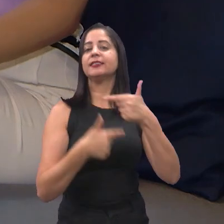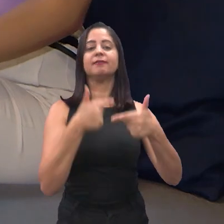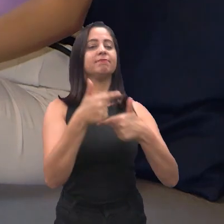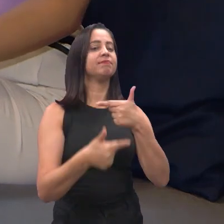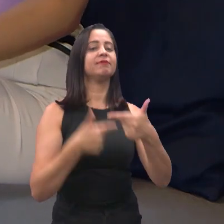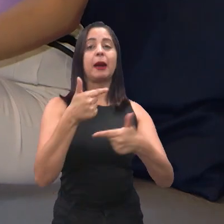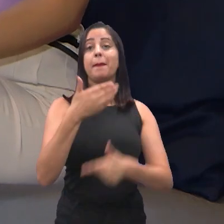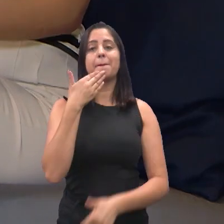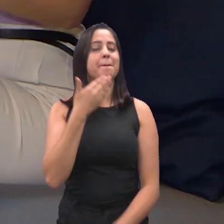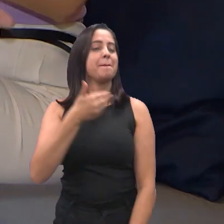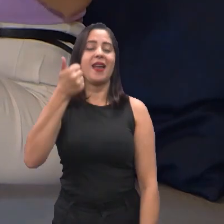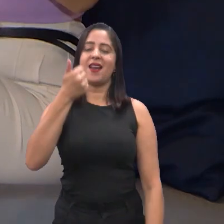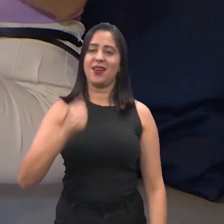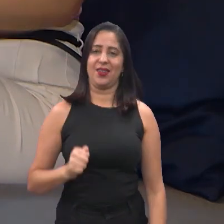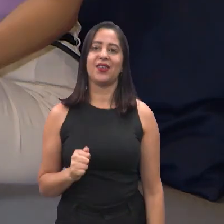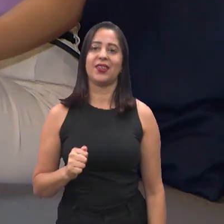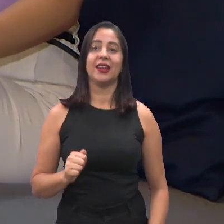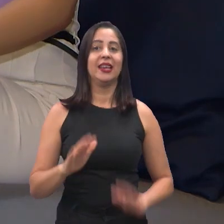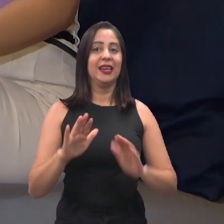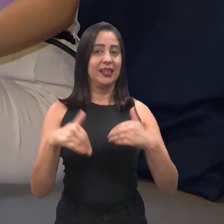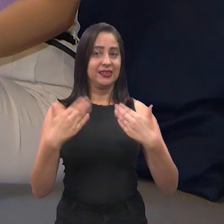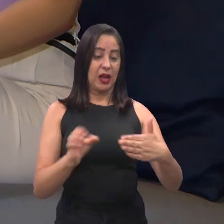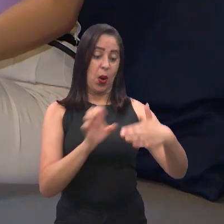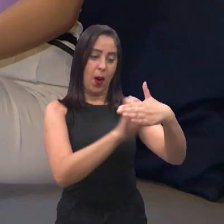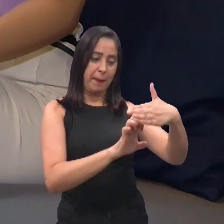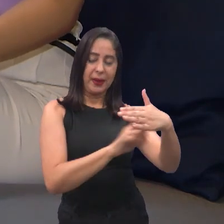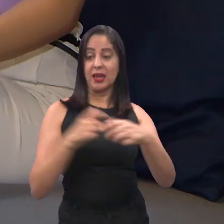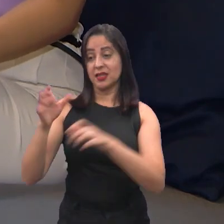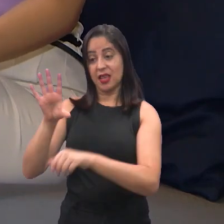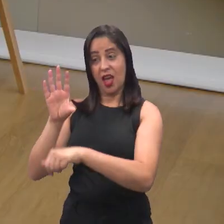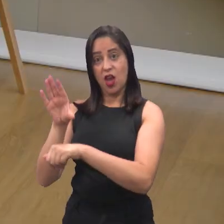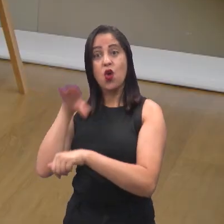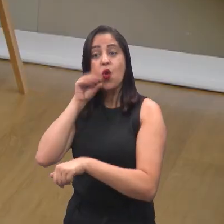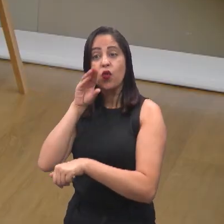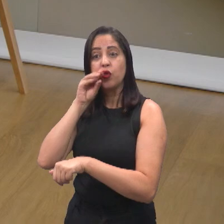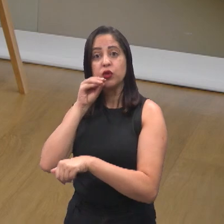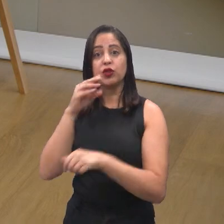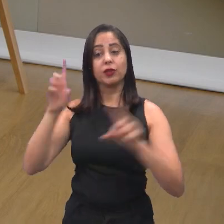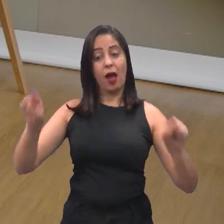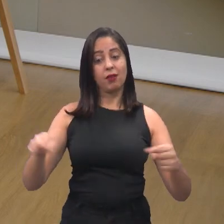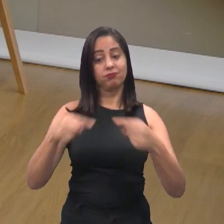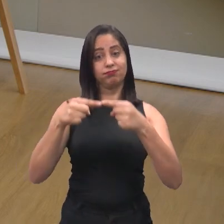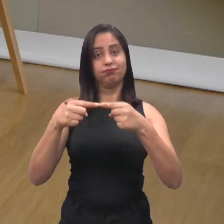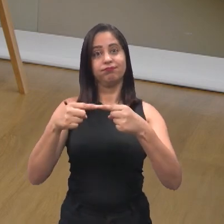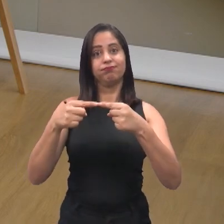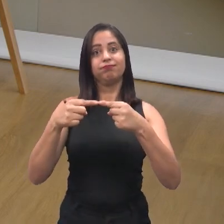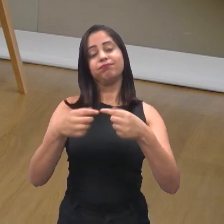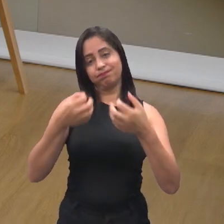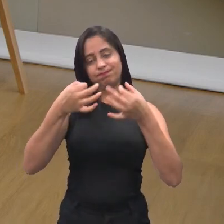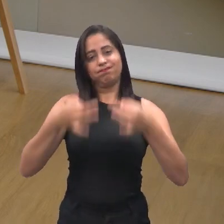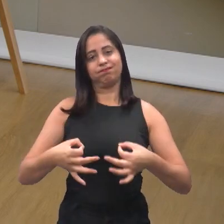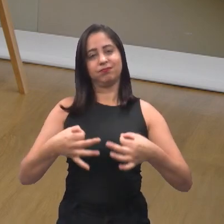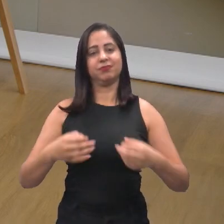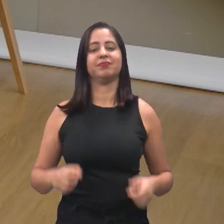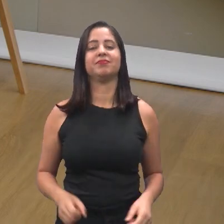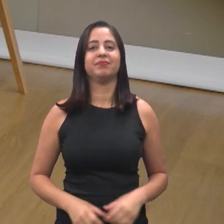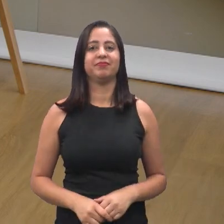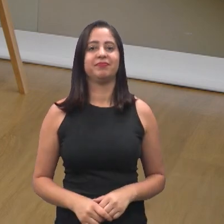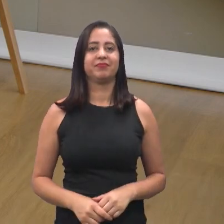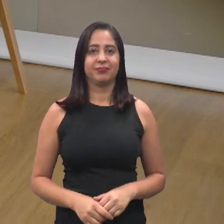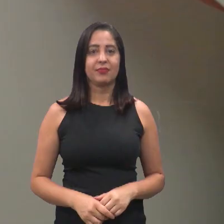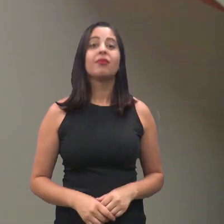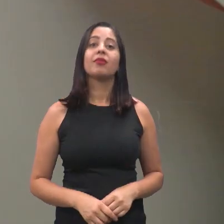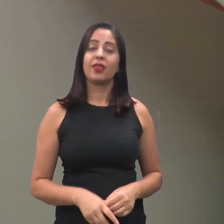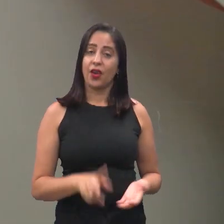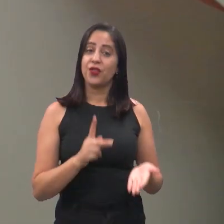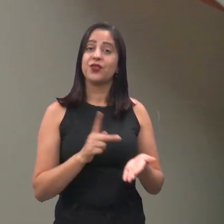render mais para a empresa. Então, todo mundo vai sair ganhando. Eu volto com você no estúdio. Até mais! É isso mesmo,